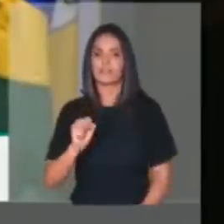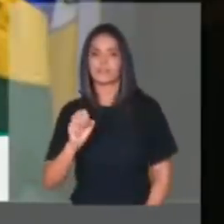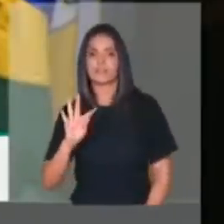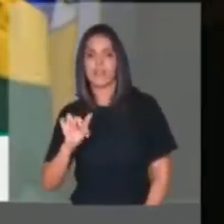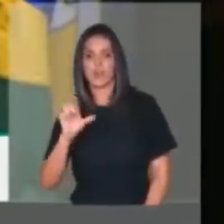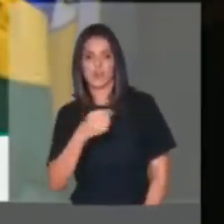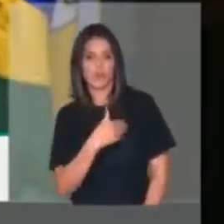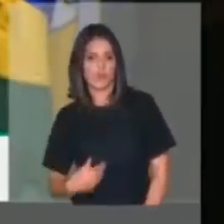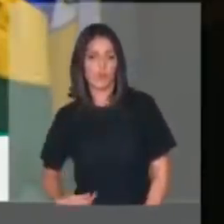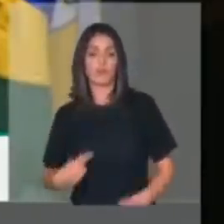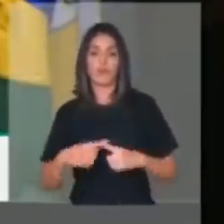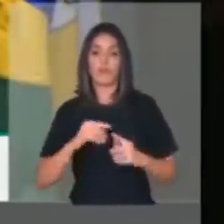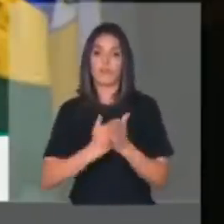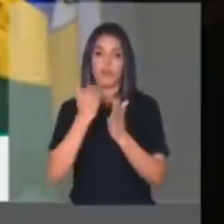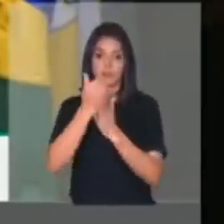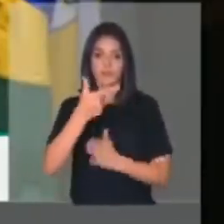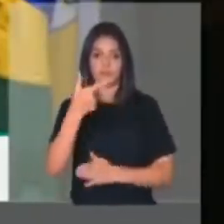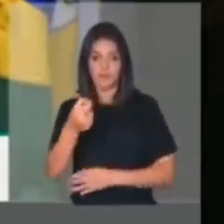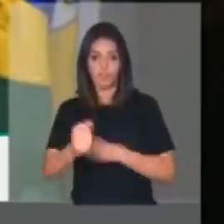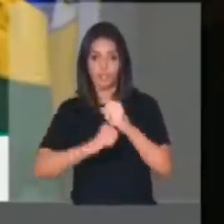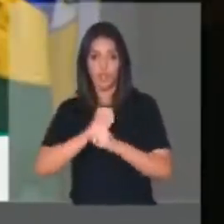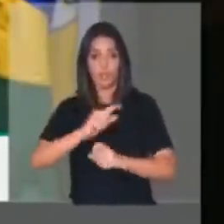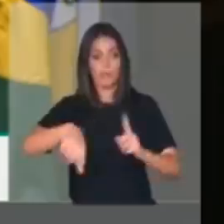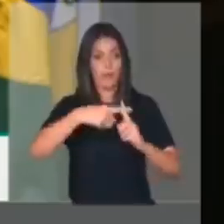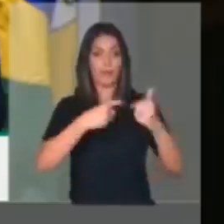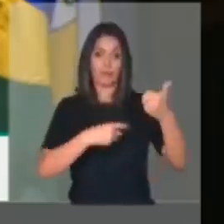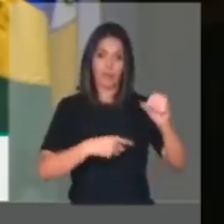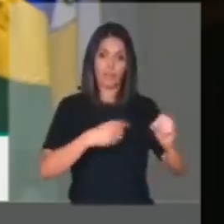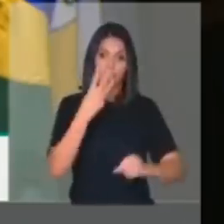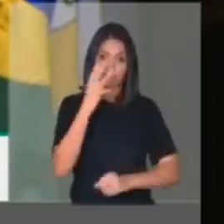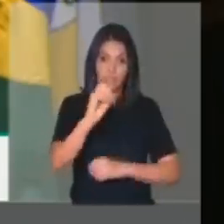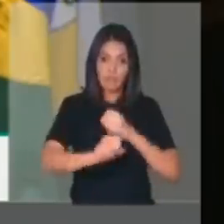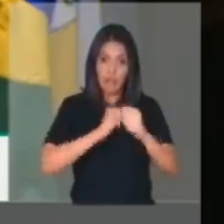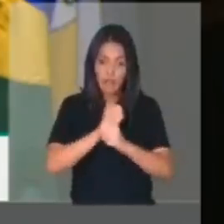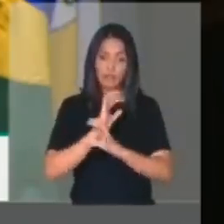foi dado de 20 anos para mais 10. Nós vamos dar mais